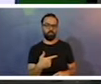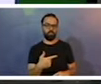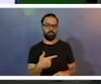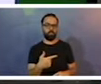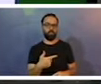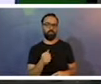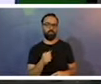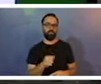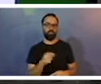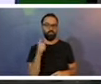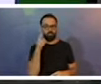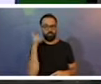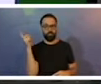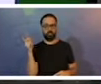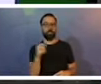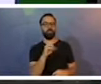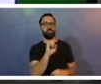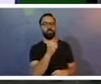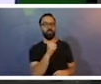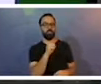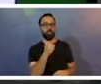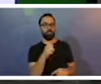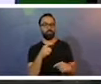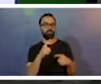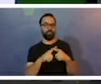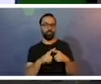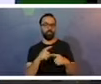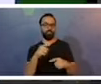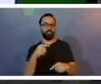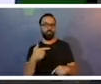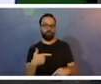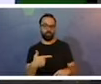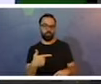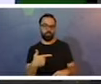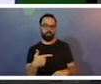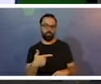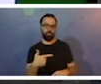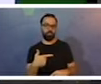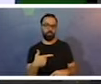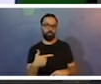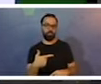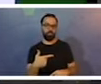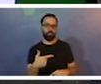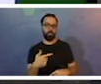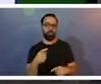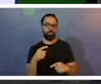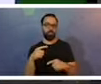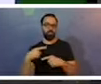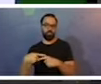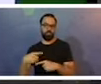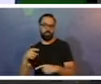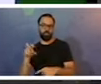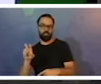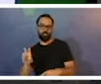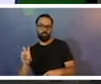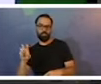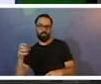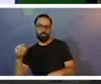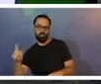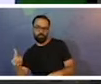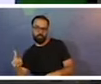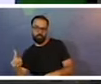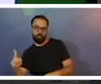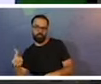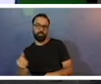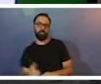eu estou dividindo. Então, tem a tabuada do 8. 7, o que eu estou procurando. 56 seria